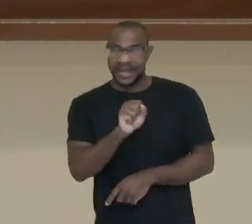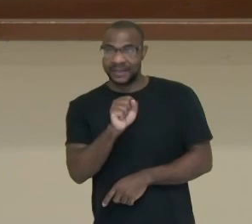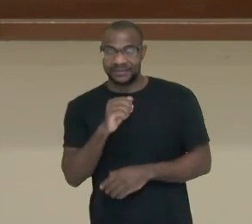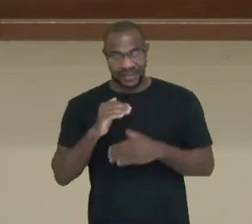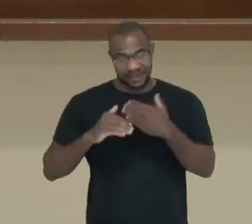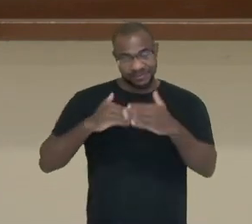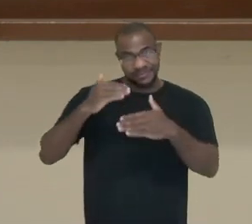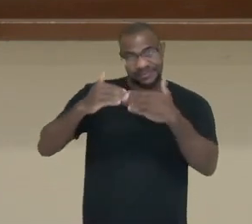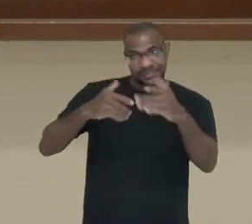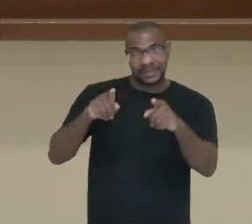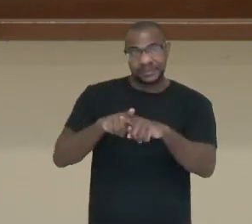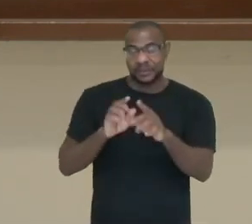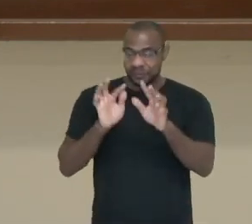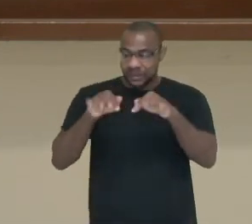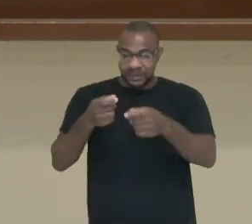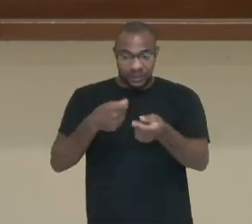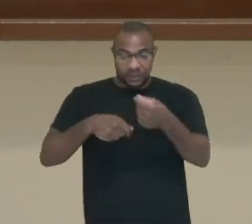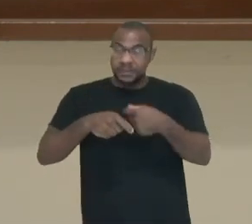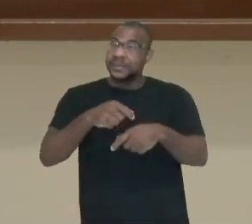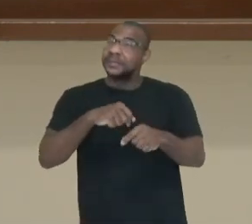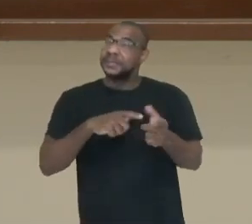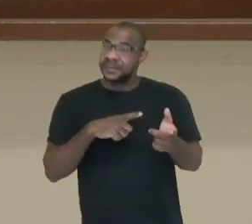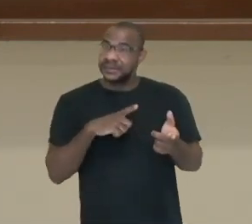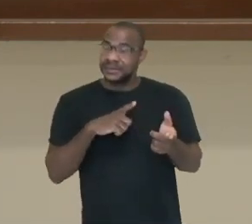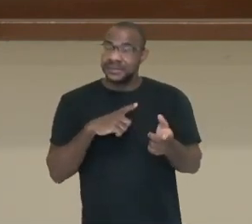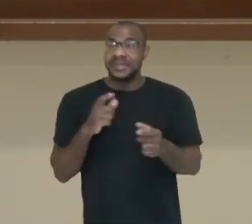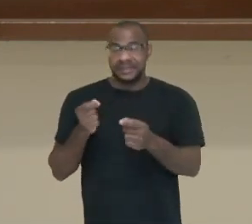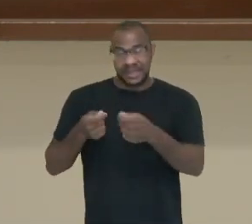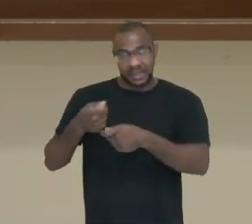final da economia planificada na entrada